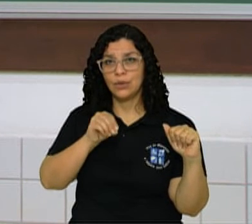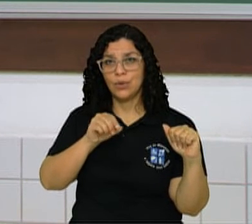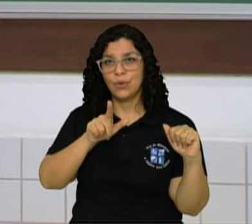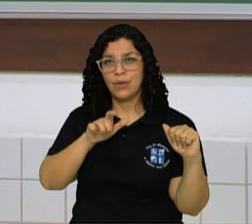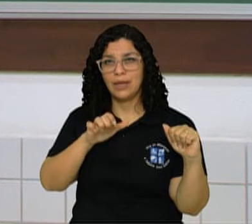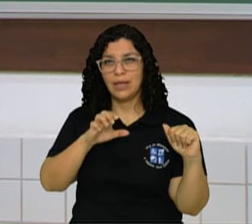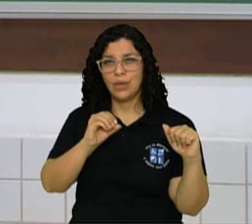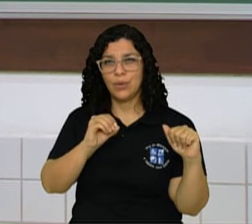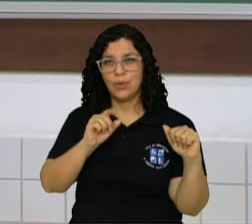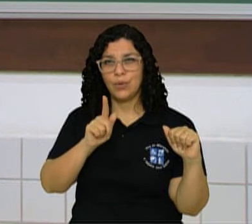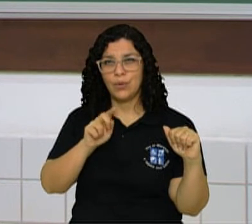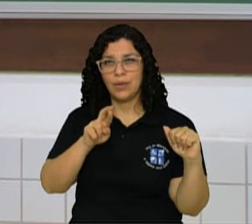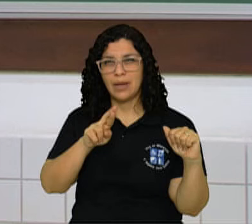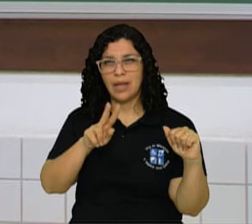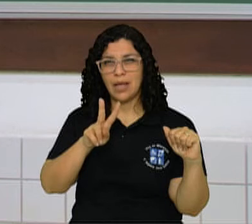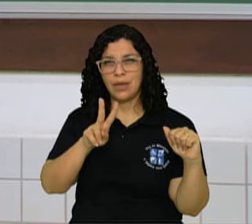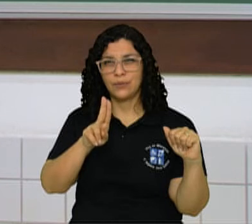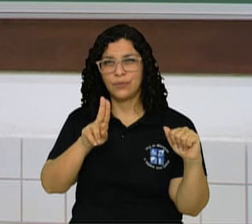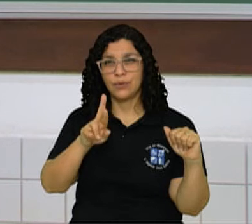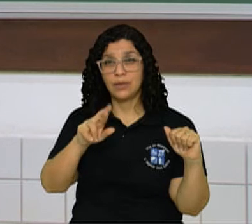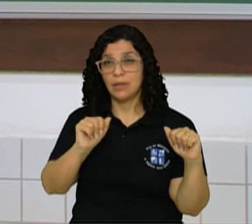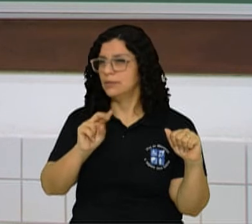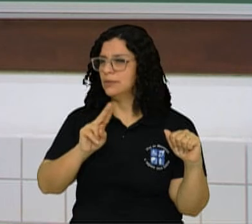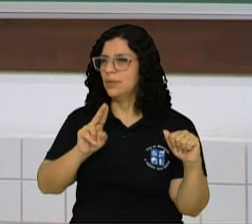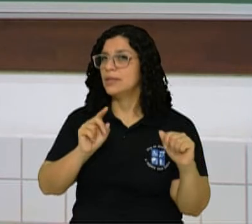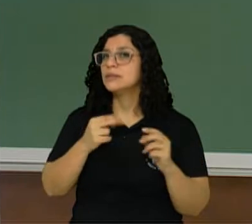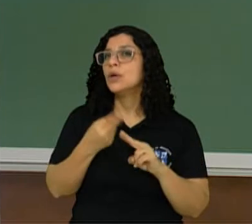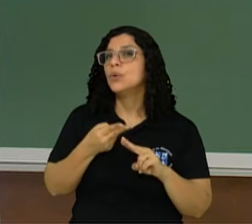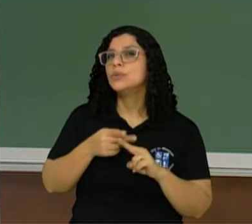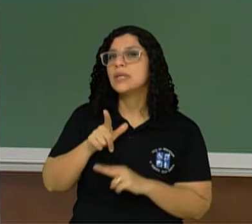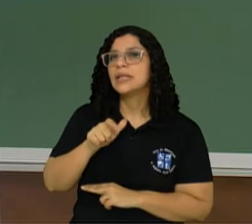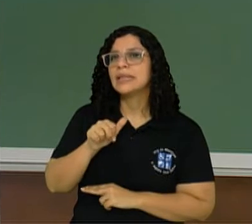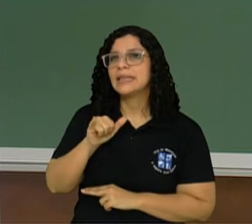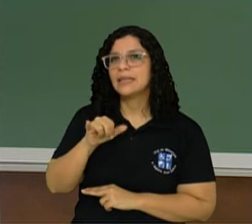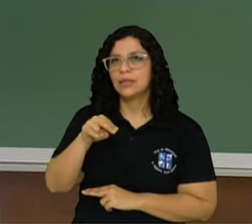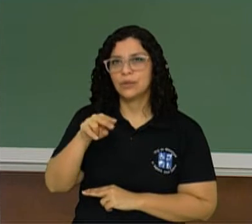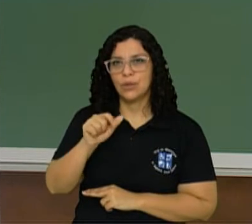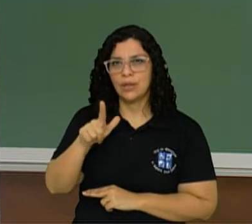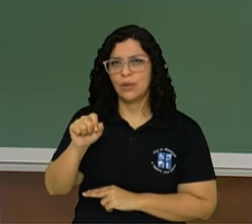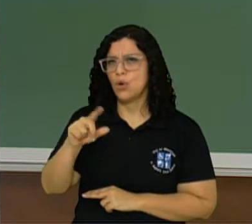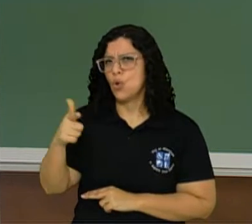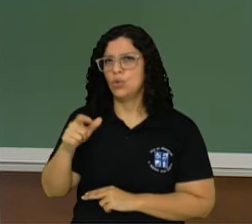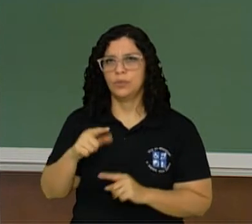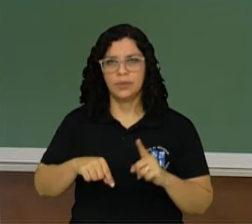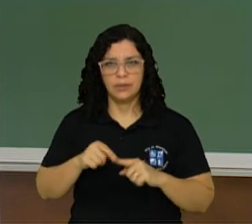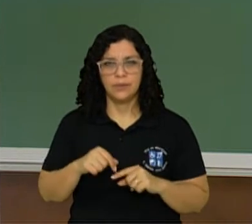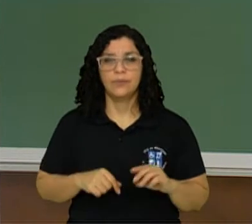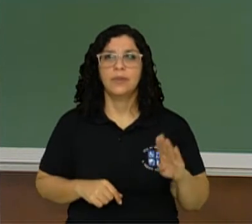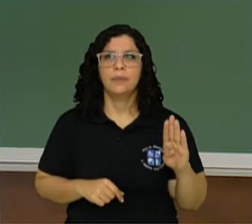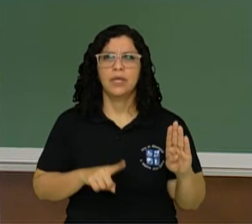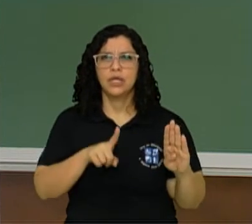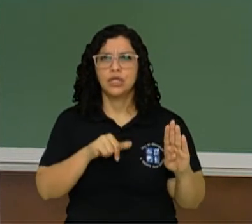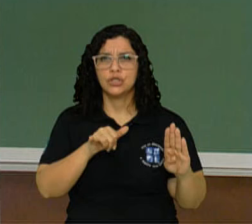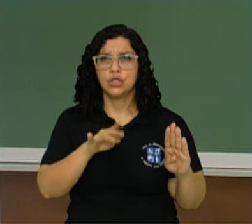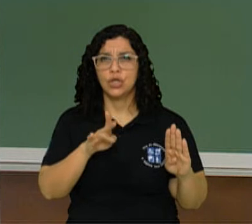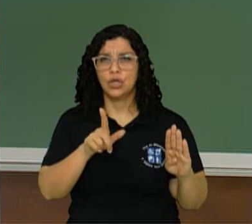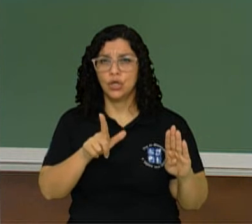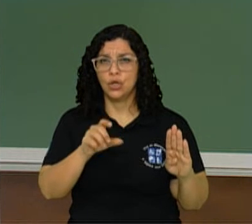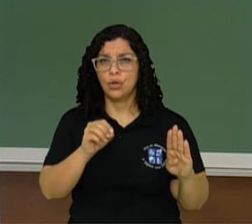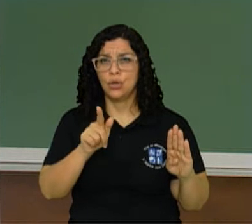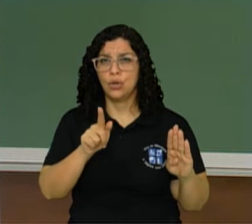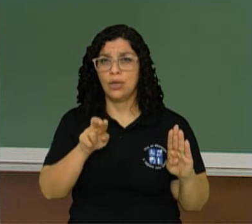Linoleogravura? Não, a lineogravura usa o linóleo, que é outro material, que é outra matriz. A xilogravura.